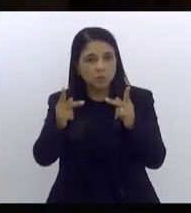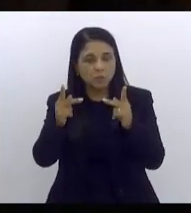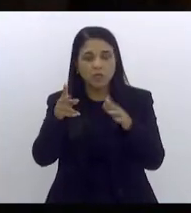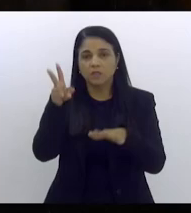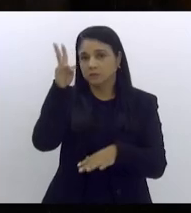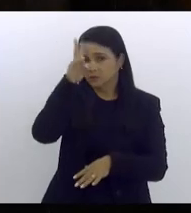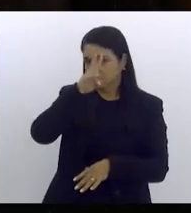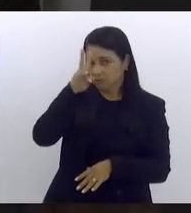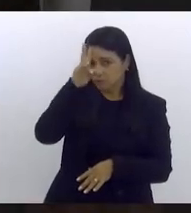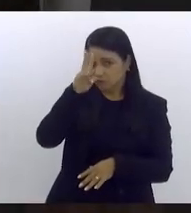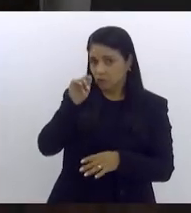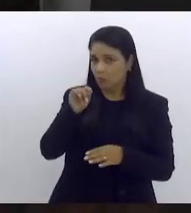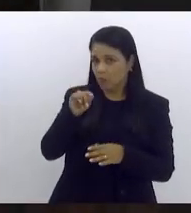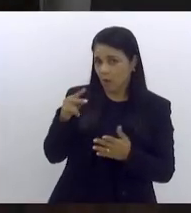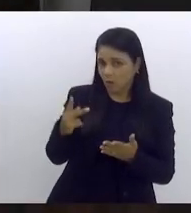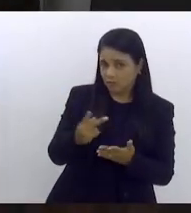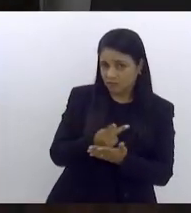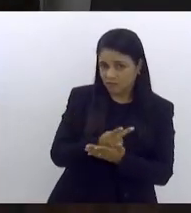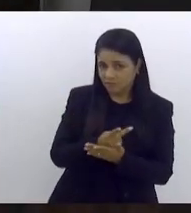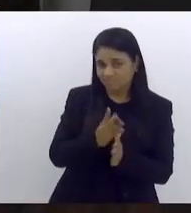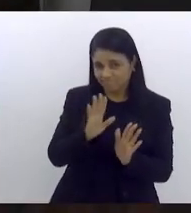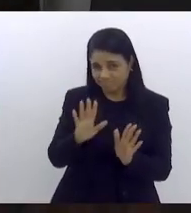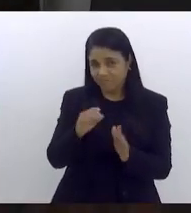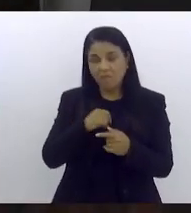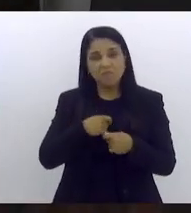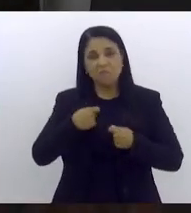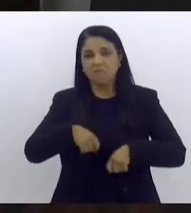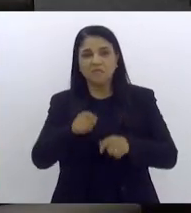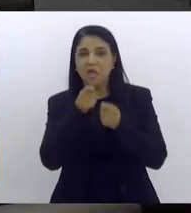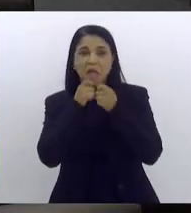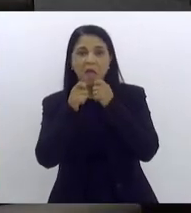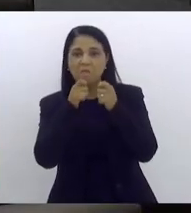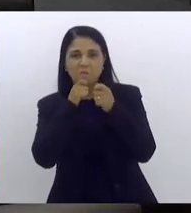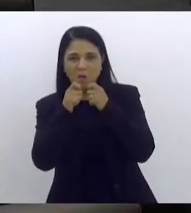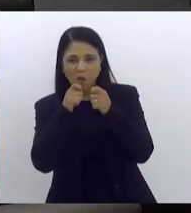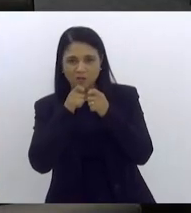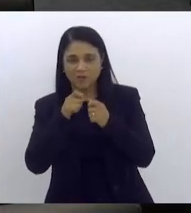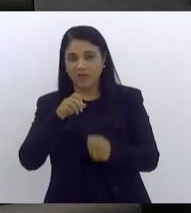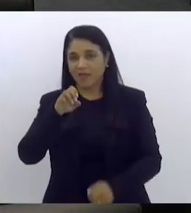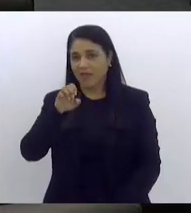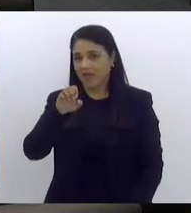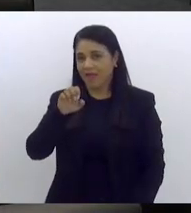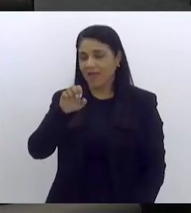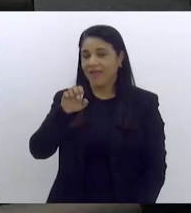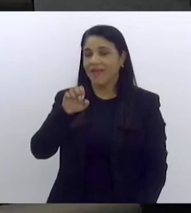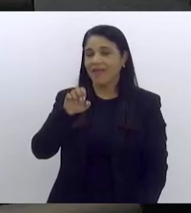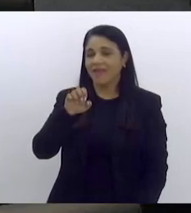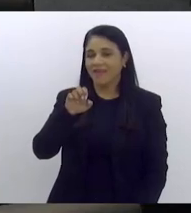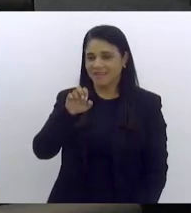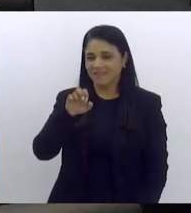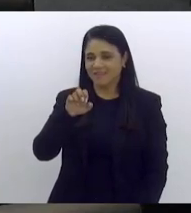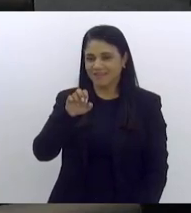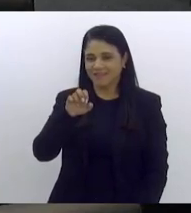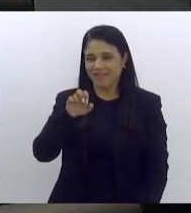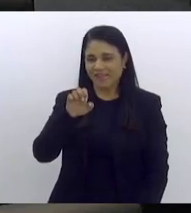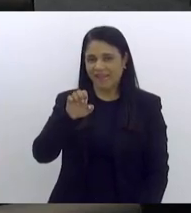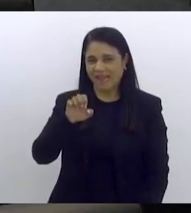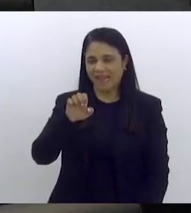sem necessariamente ser o repórter Elcio. O repórter Elcio que era testemunha ocular da